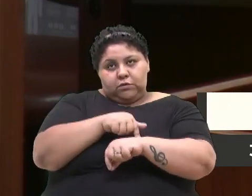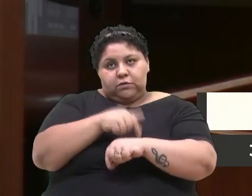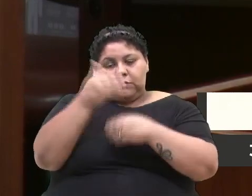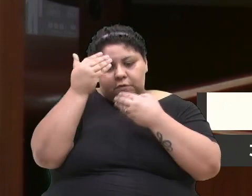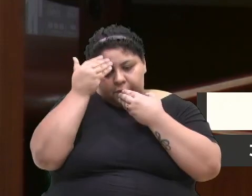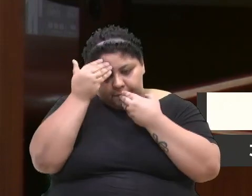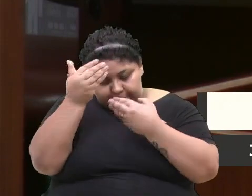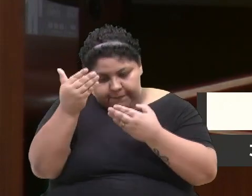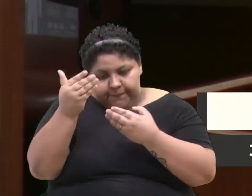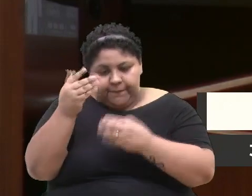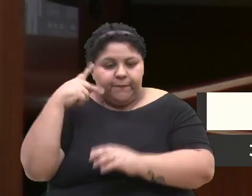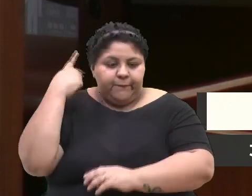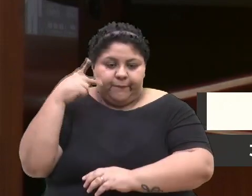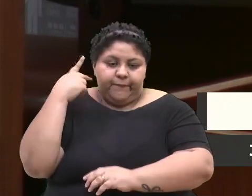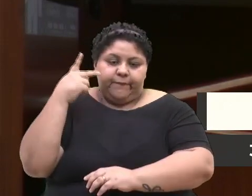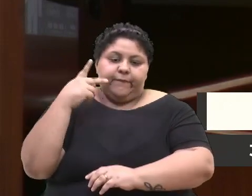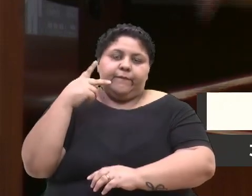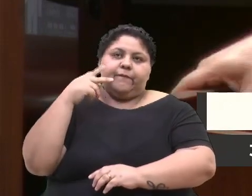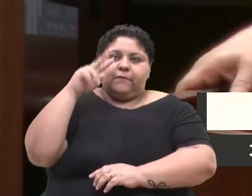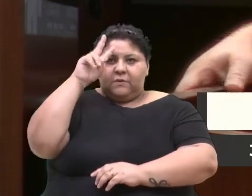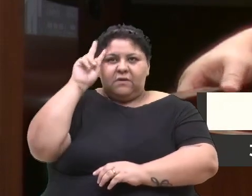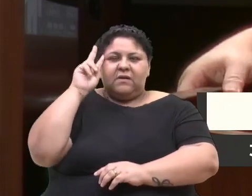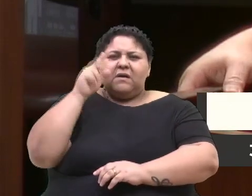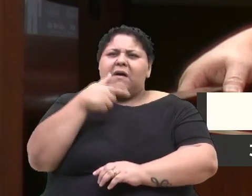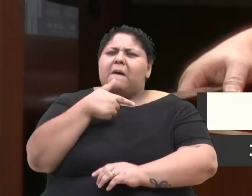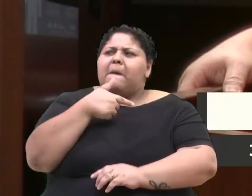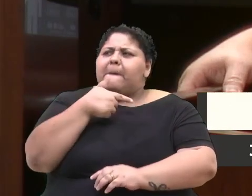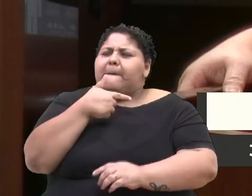agradecer, mas se faz um pré-julgamento